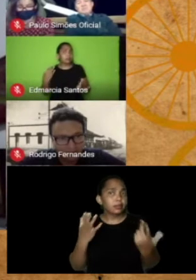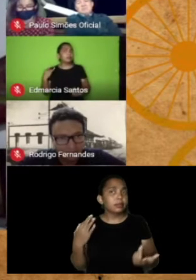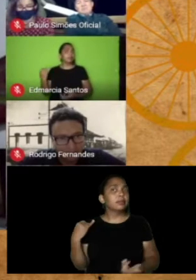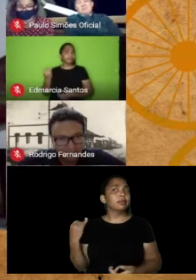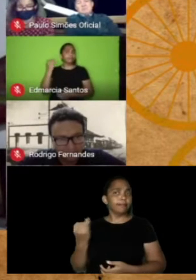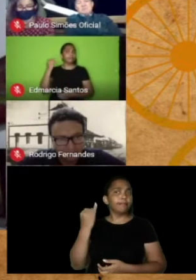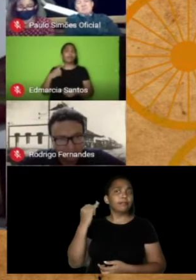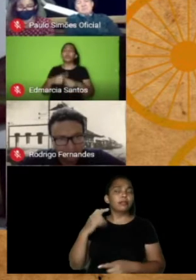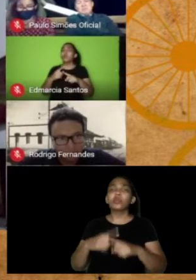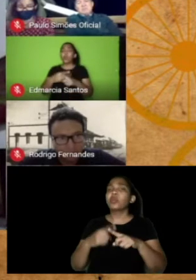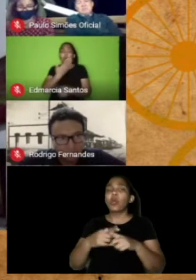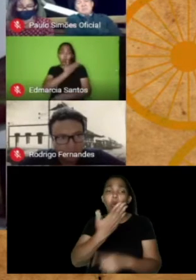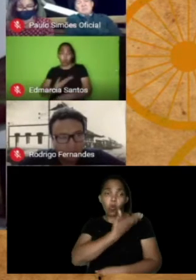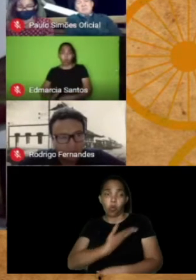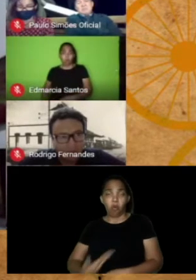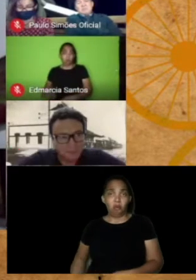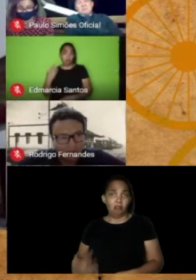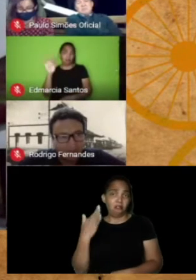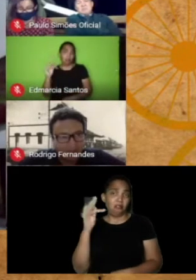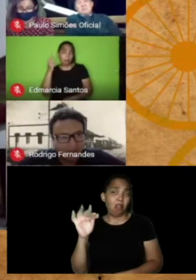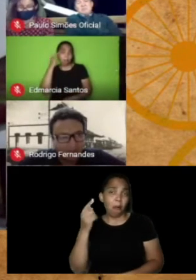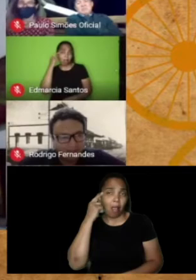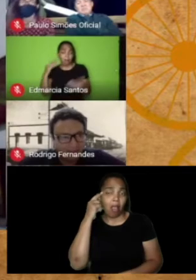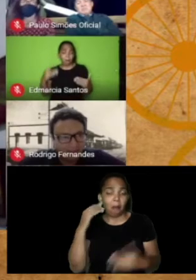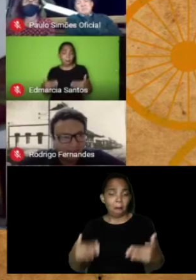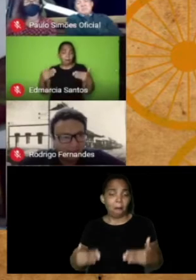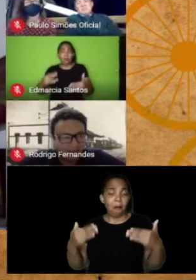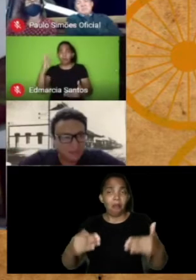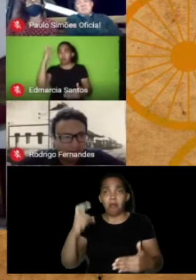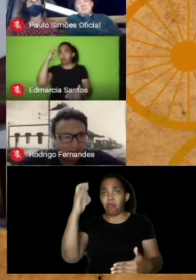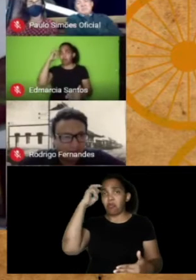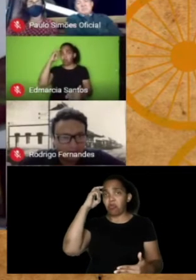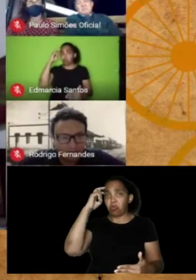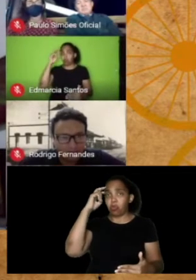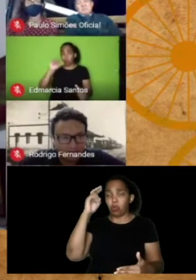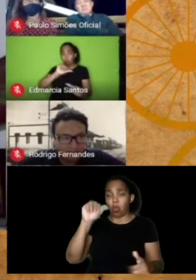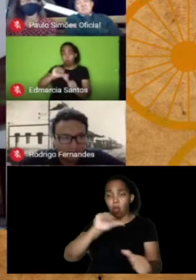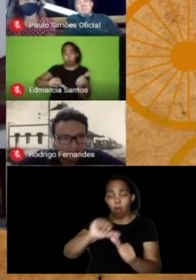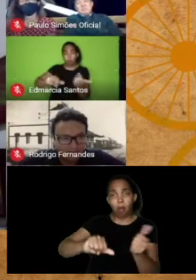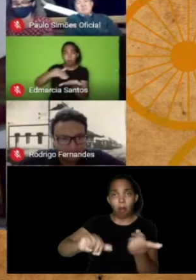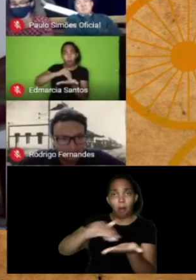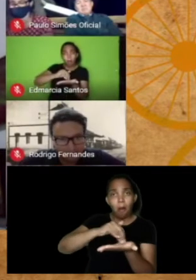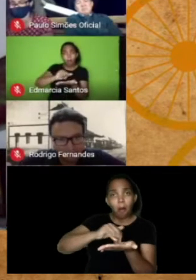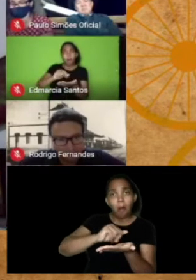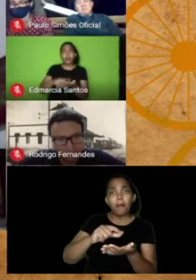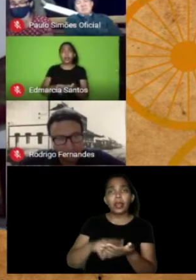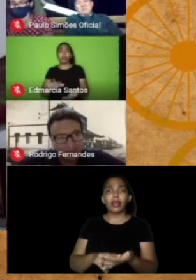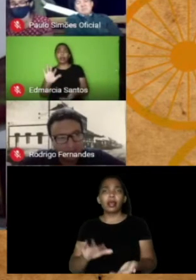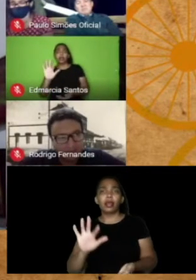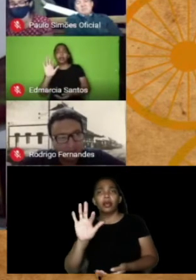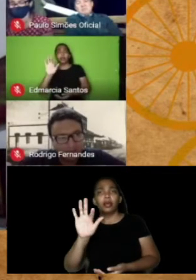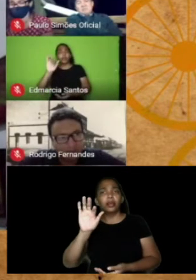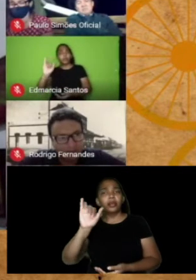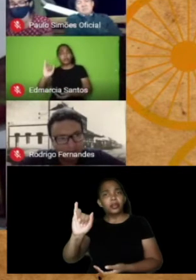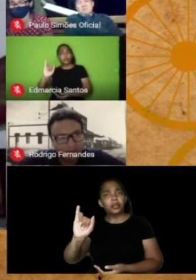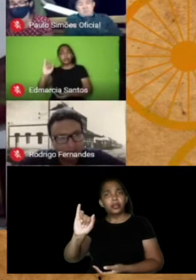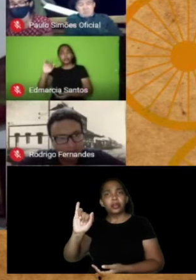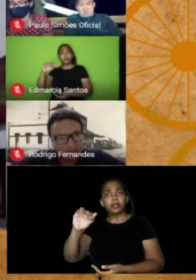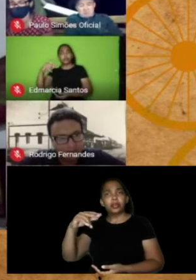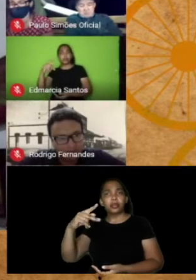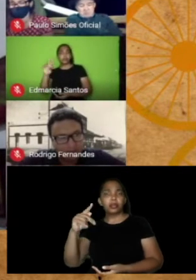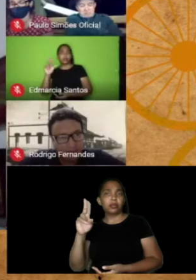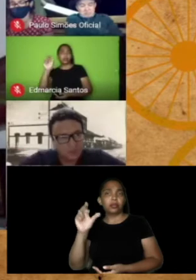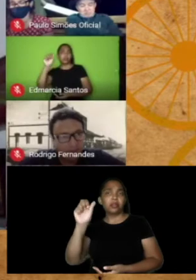ao pegar o Ministério da Cultura, virar o Ministério da Cultura uma secretaria, pegar o IFAM e colocar dentro